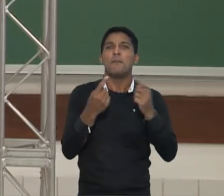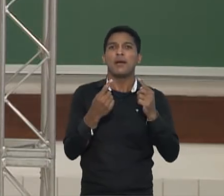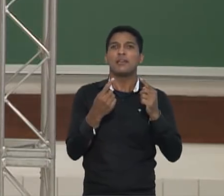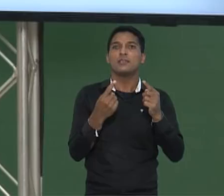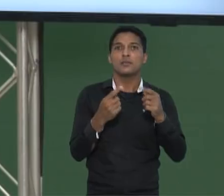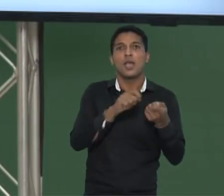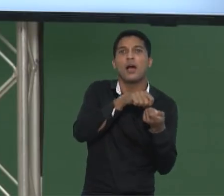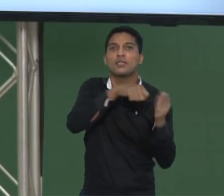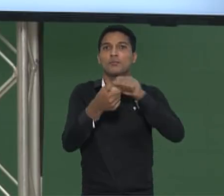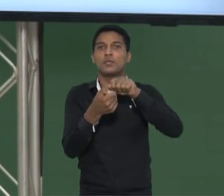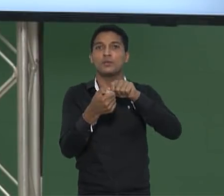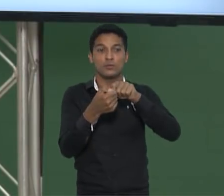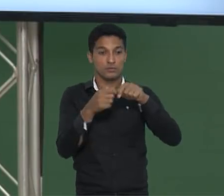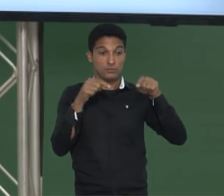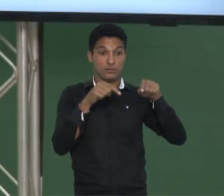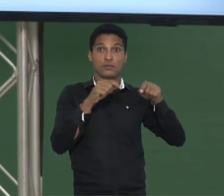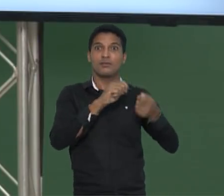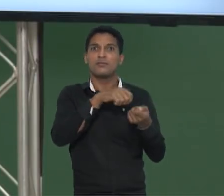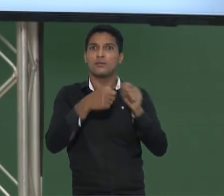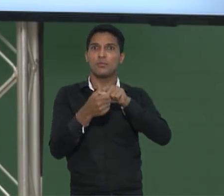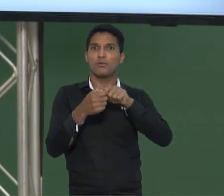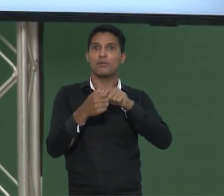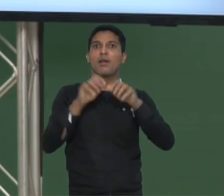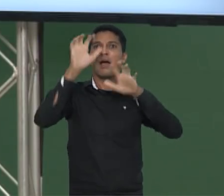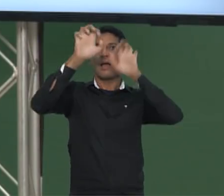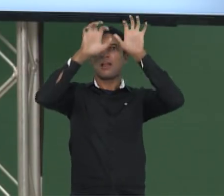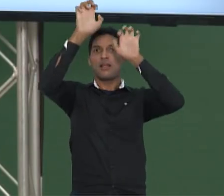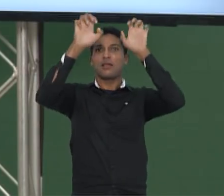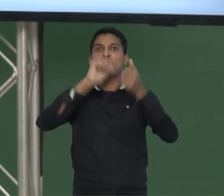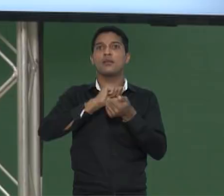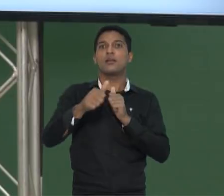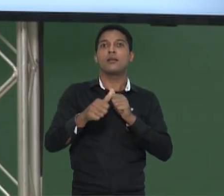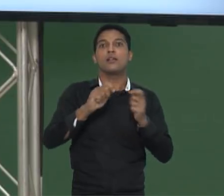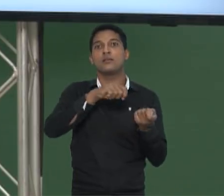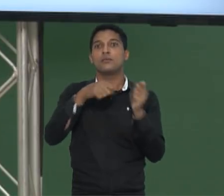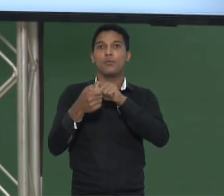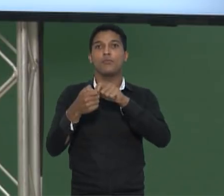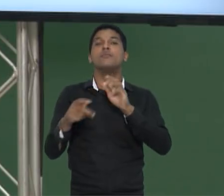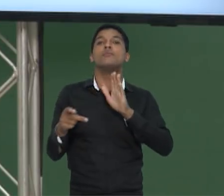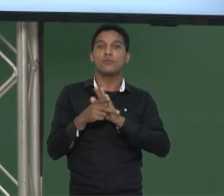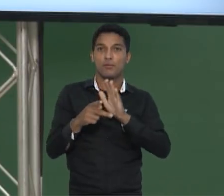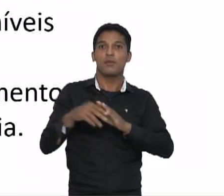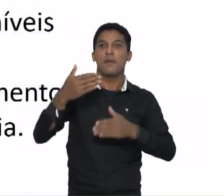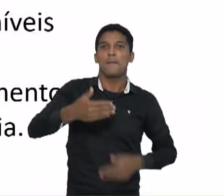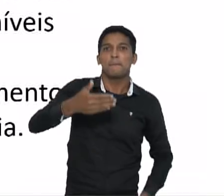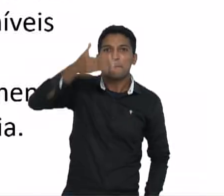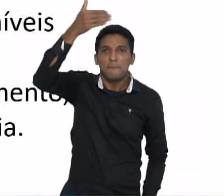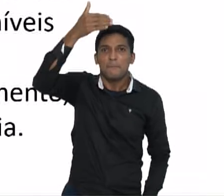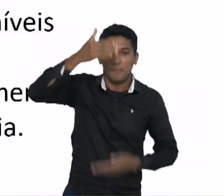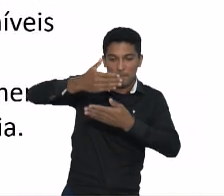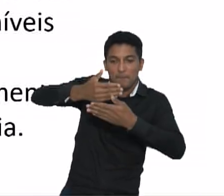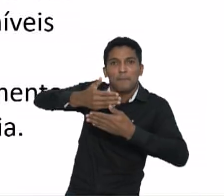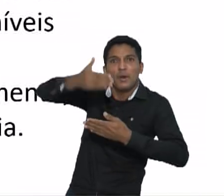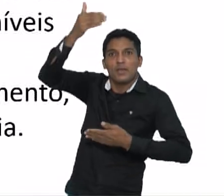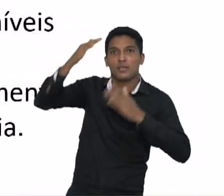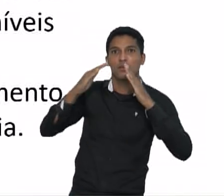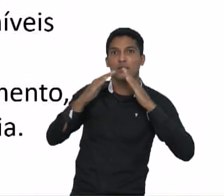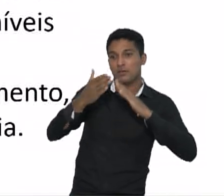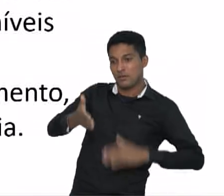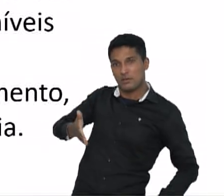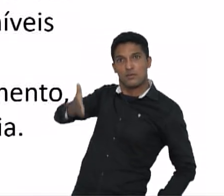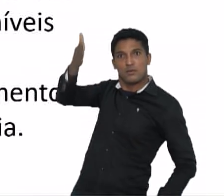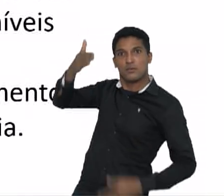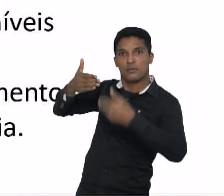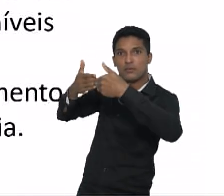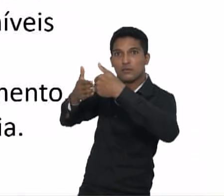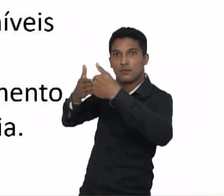forma. A escalada esportiva em parede artificial. Escalada em uma parede ou muro